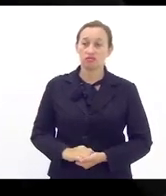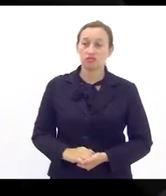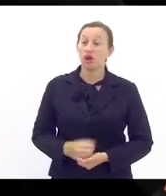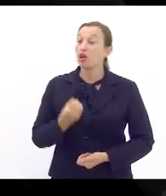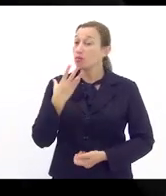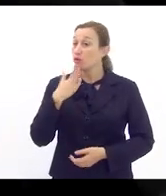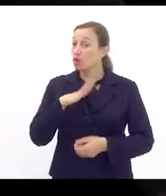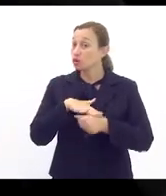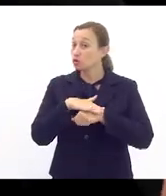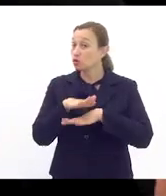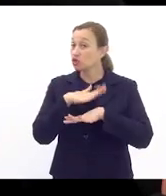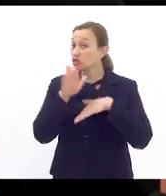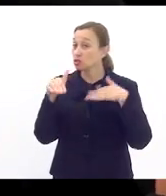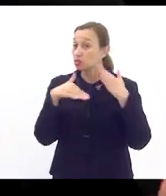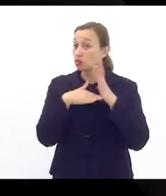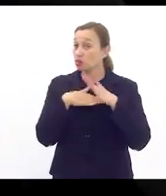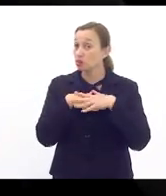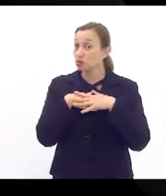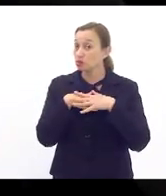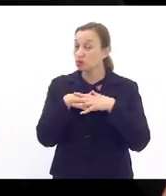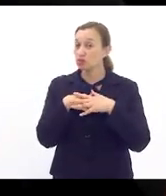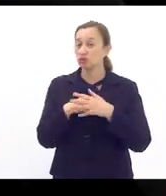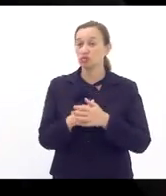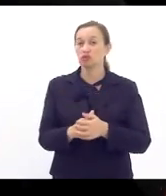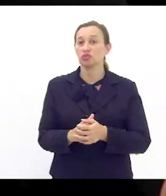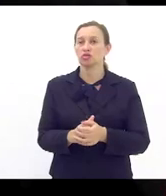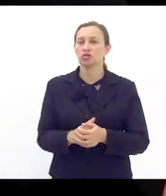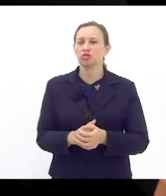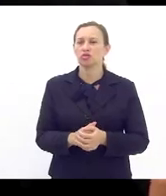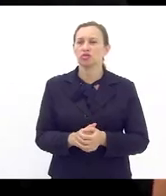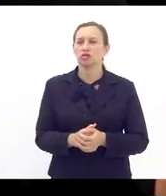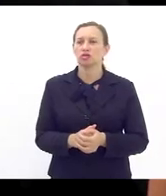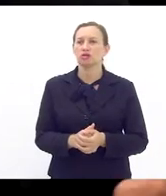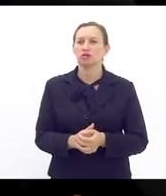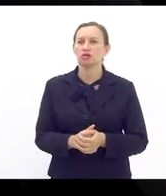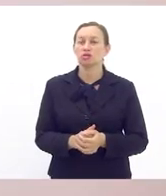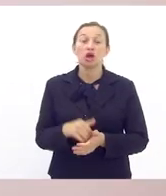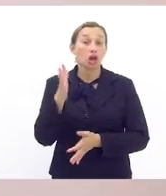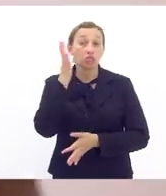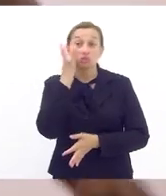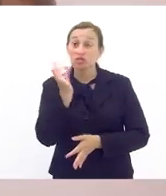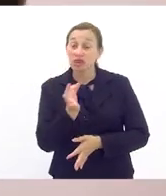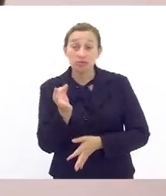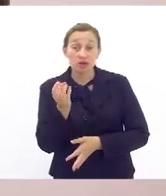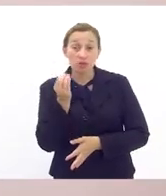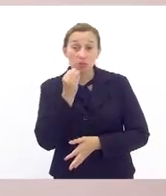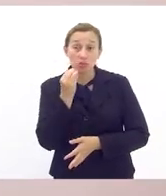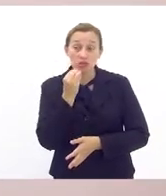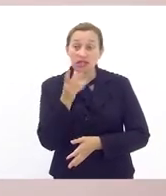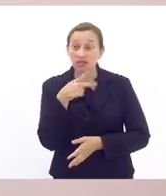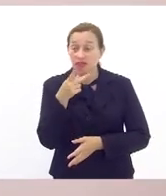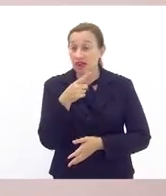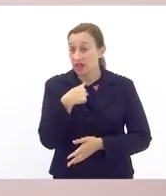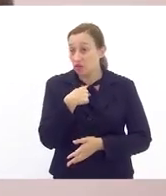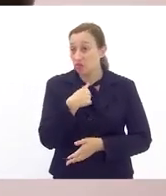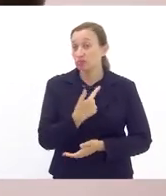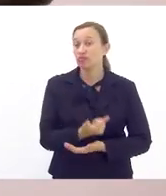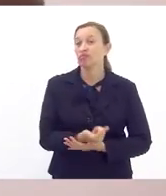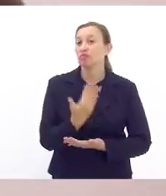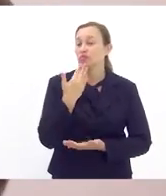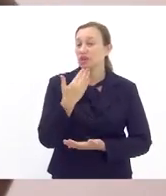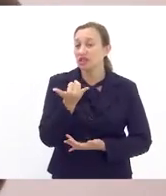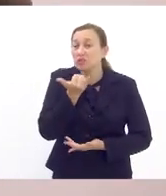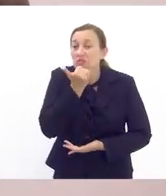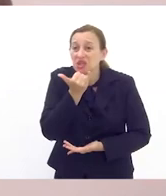Boa noite a todos Desculpa boa noite a todos eu não sabia que teria oportunidade para falar quero pedir